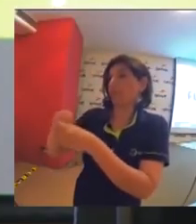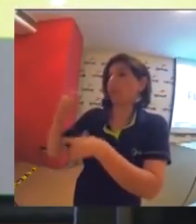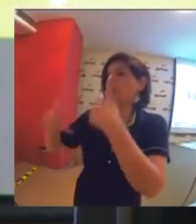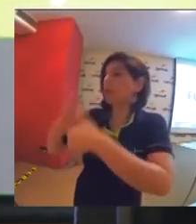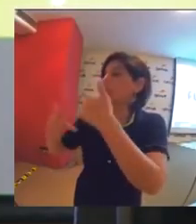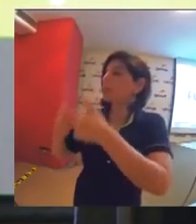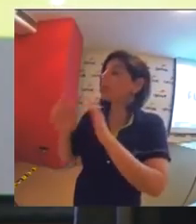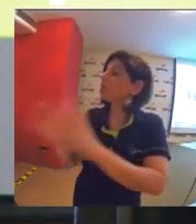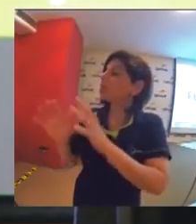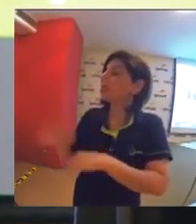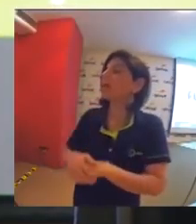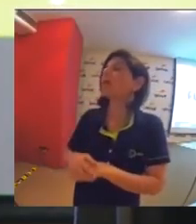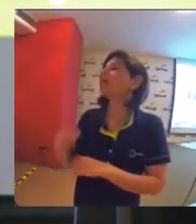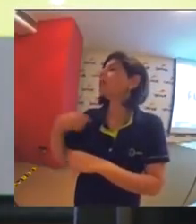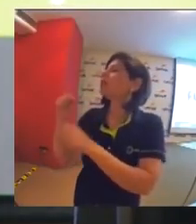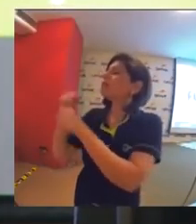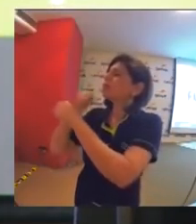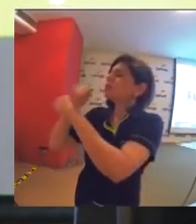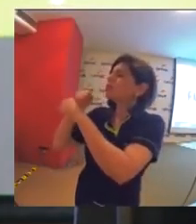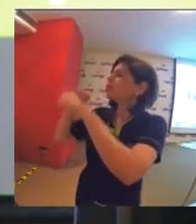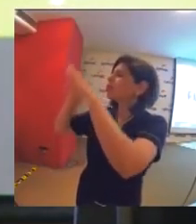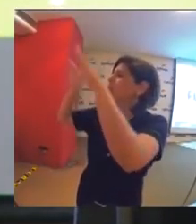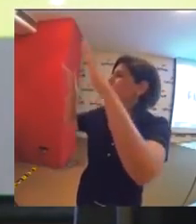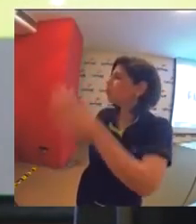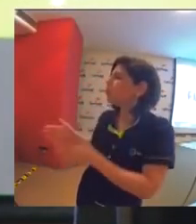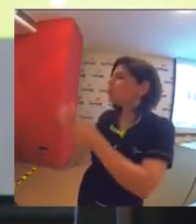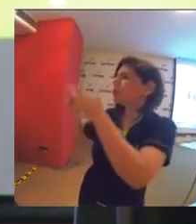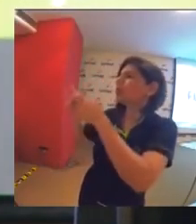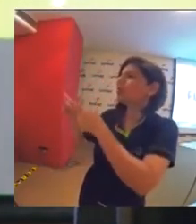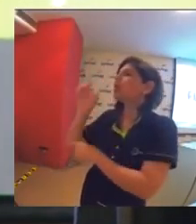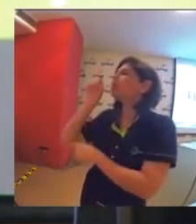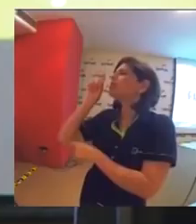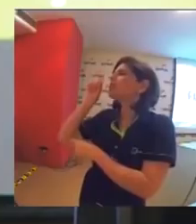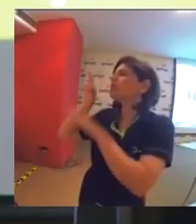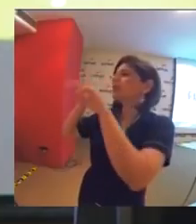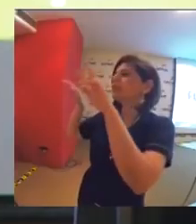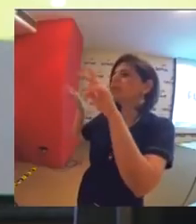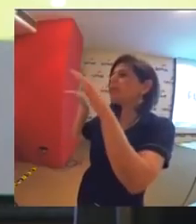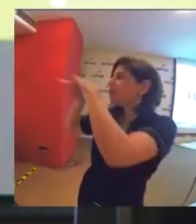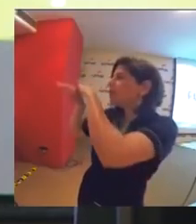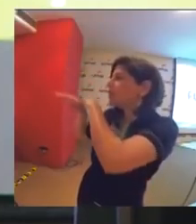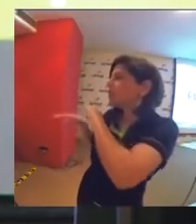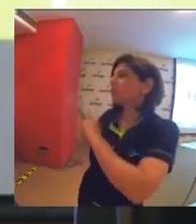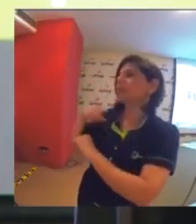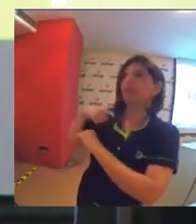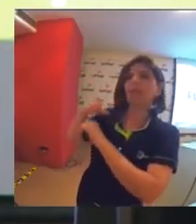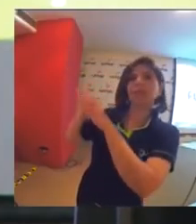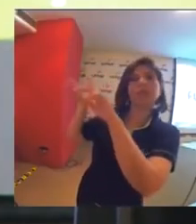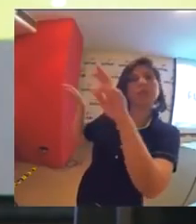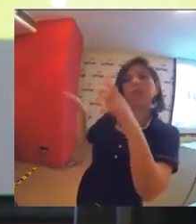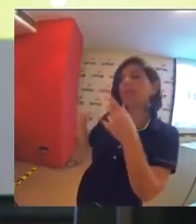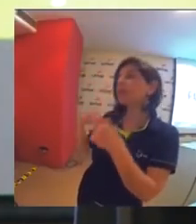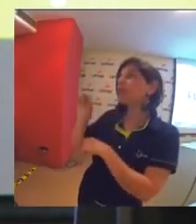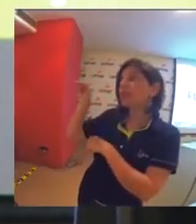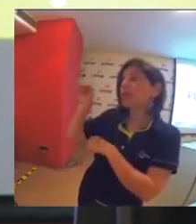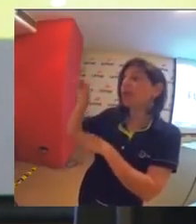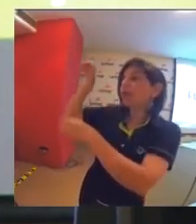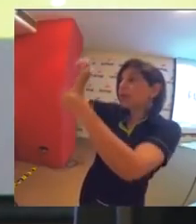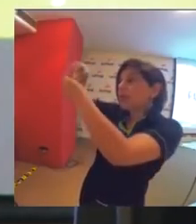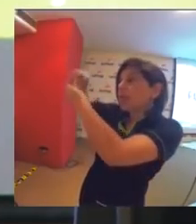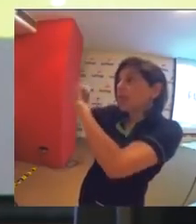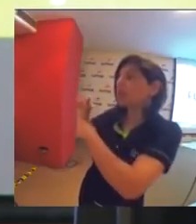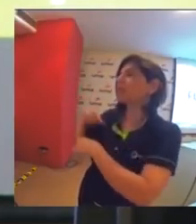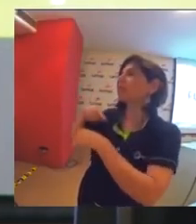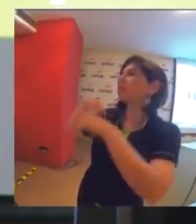muito grande, e tem pássaros lá dentro, e árvores e tal, ficava muito bem ali naquele gramado. Aí